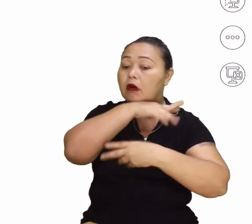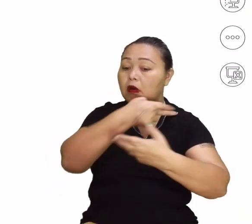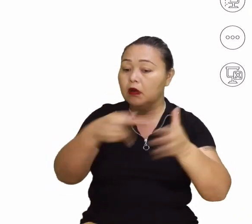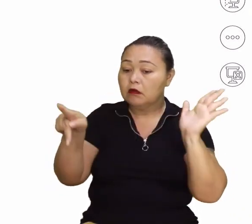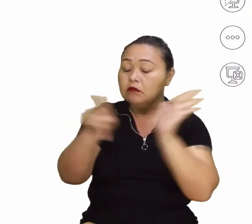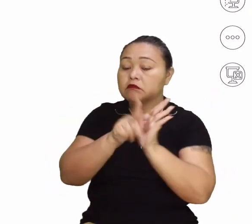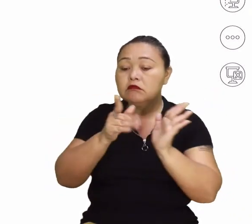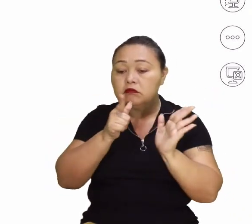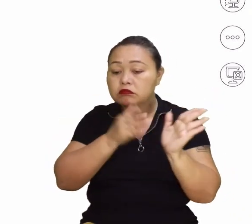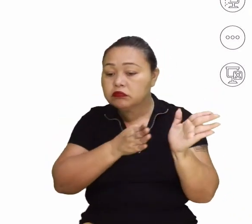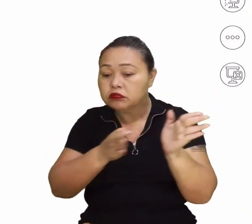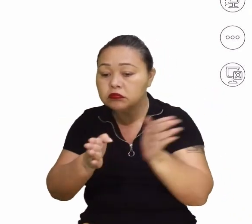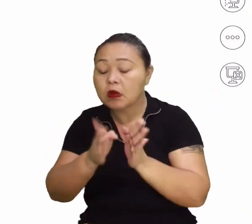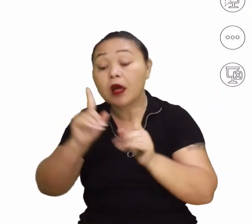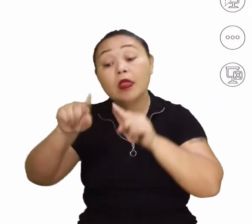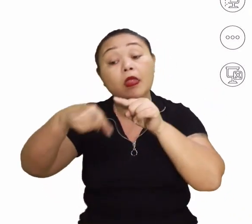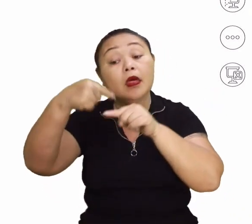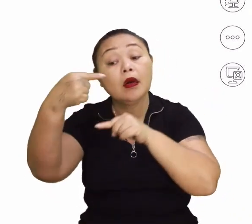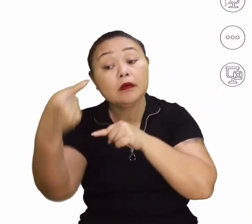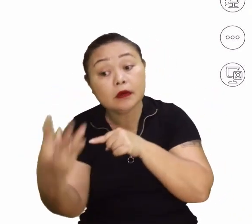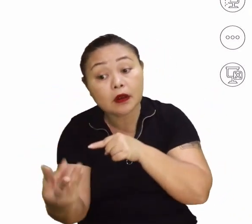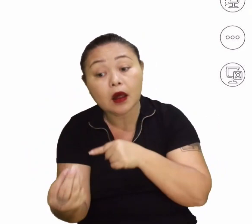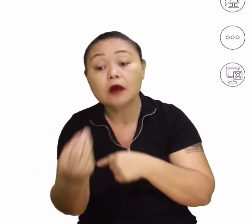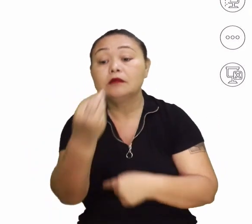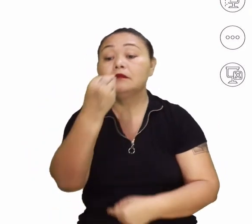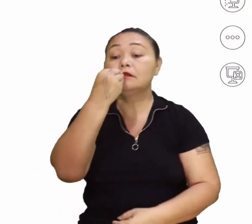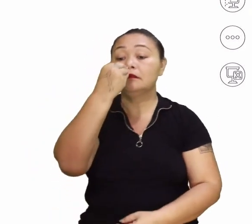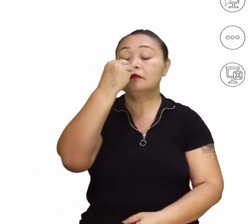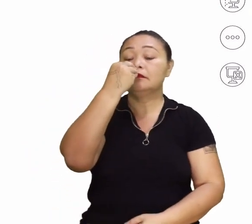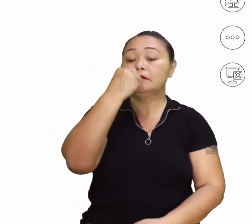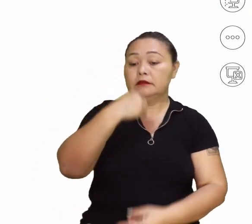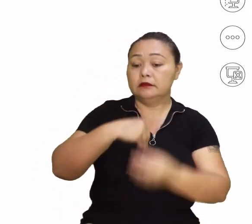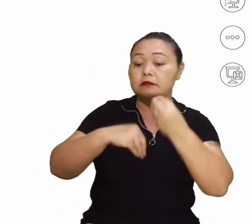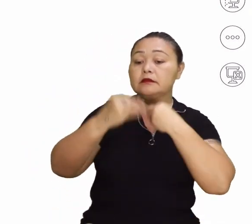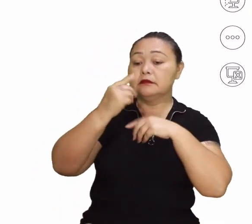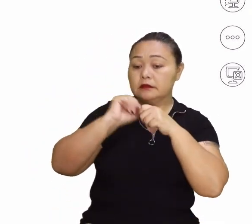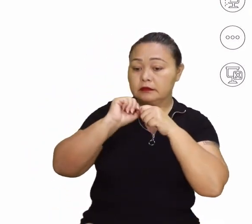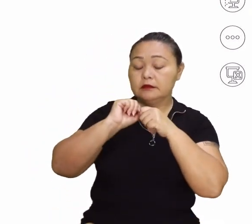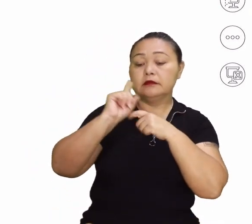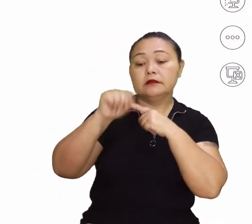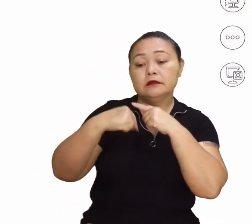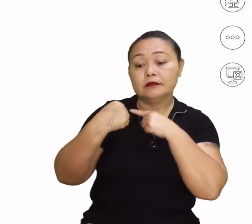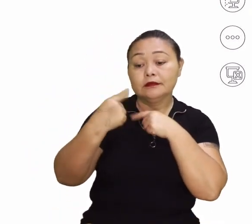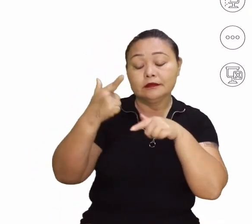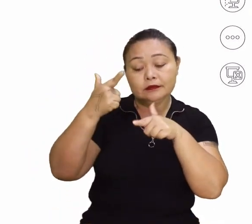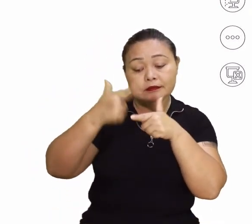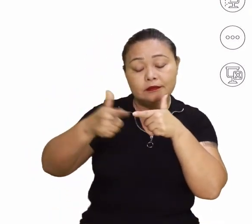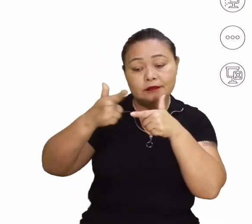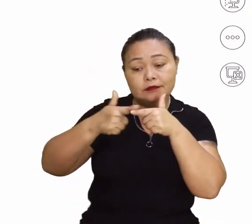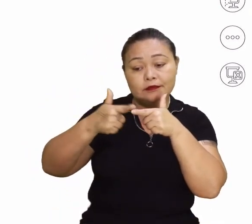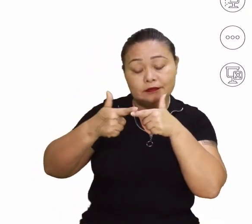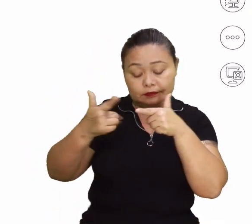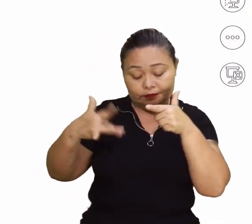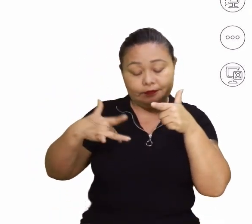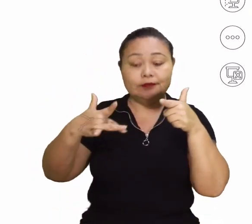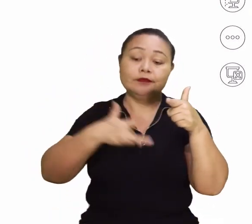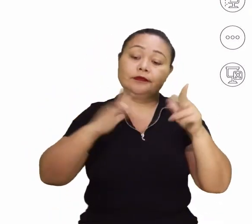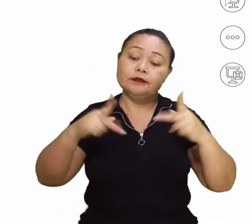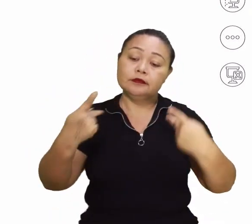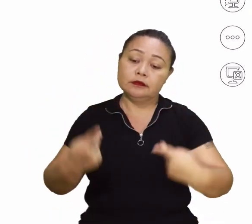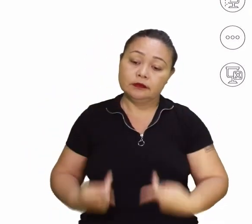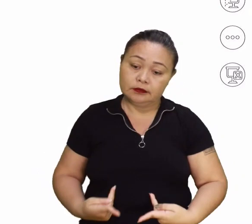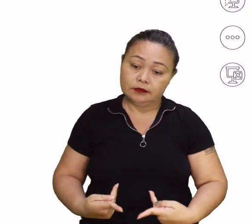marinhos, que depois a gente vai se alimentar. E aí vai trazer um problema já para a saúde